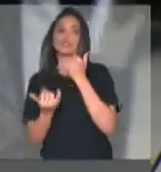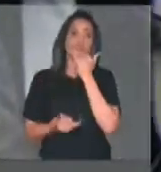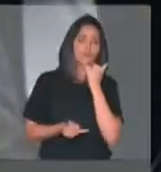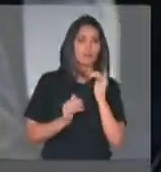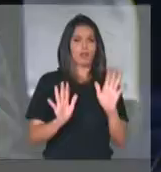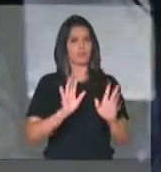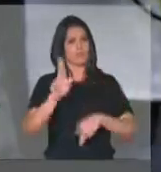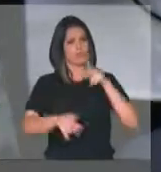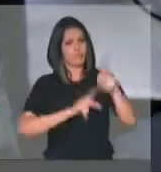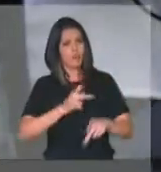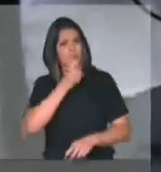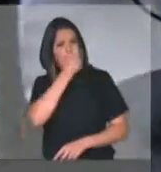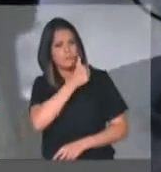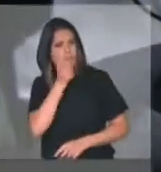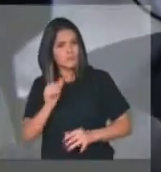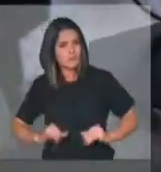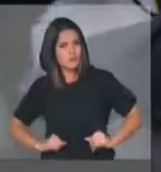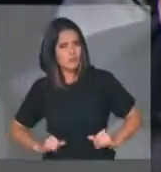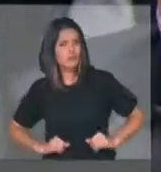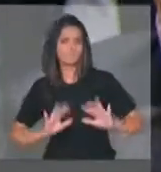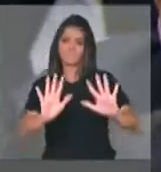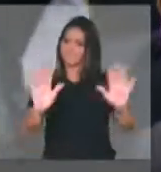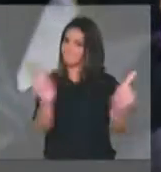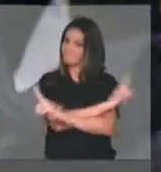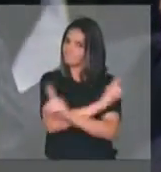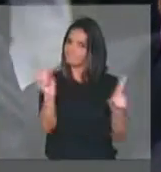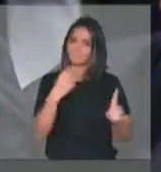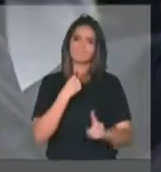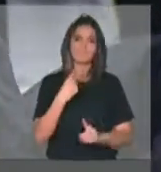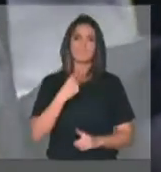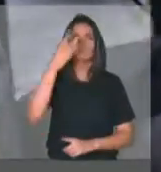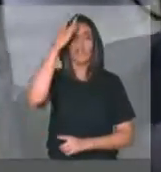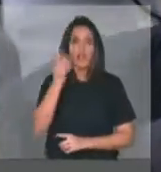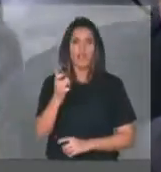pode pagar essa conta e amanhã estamos aqui mobilizados contra essa privatização.